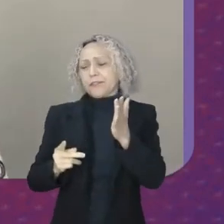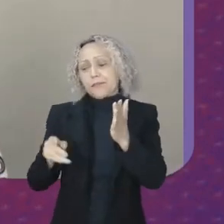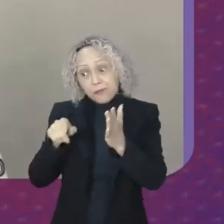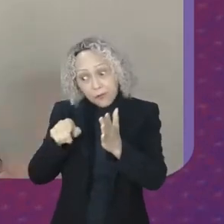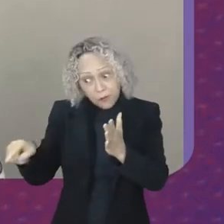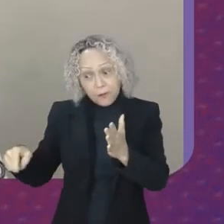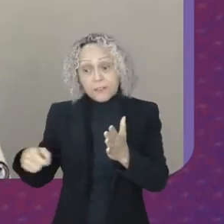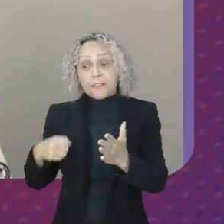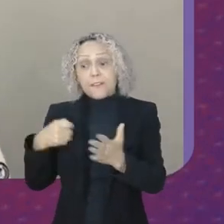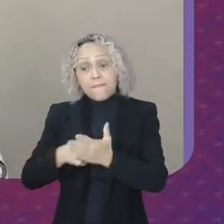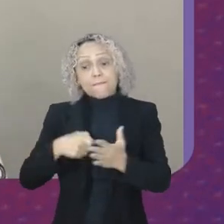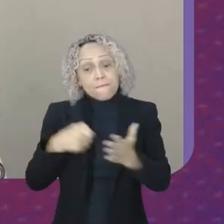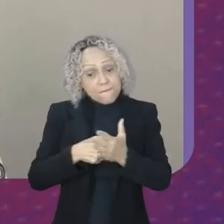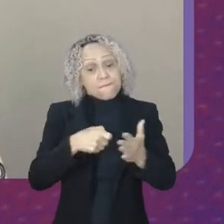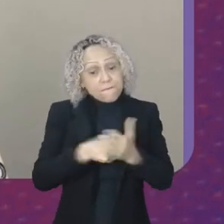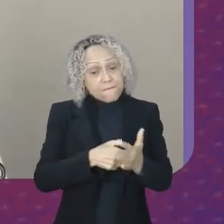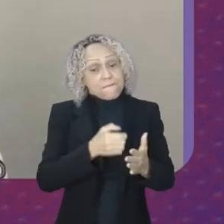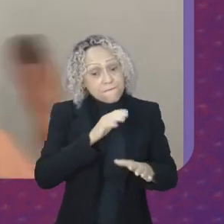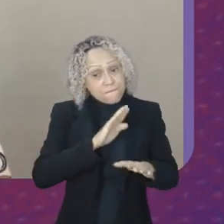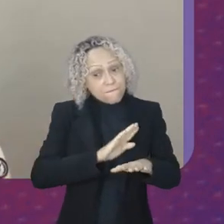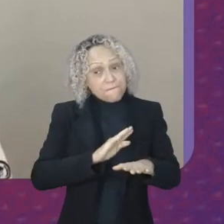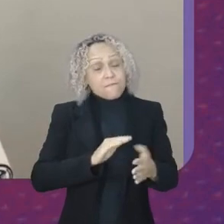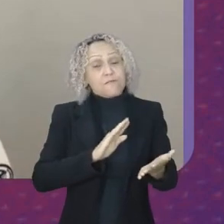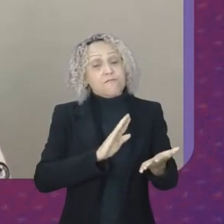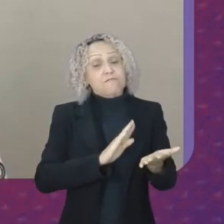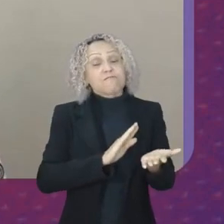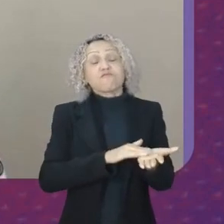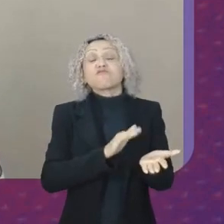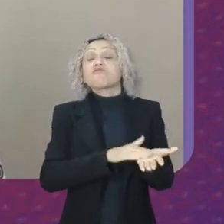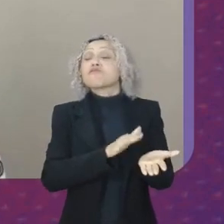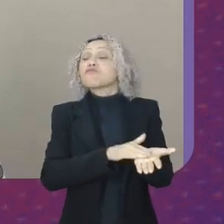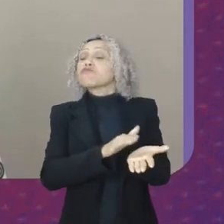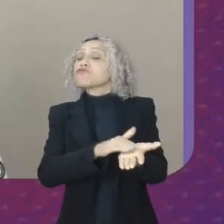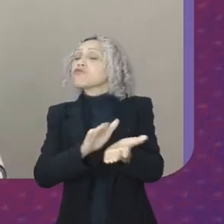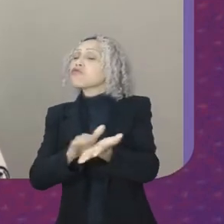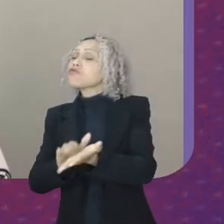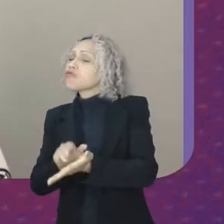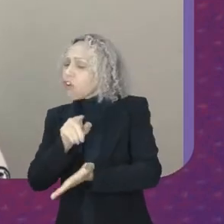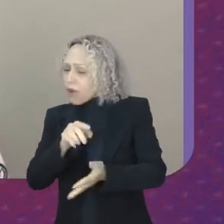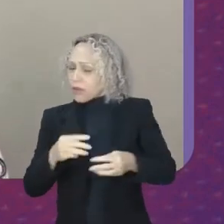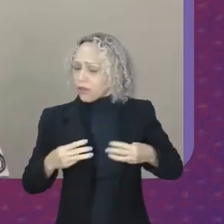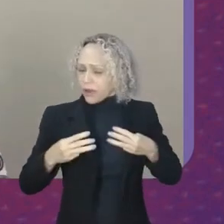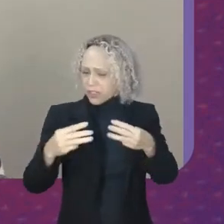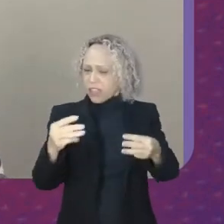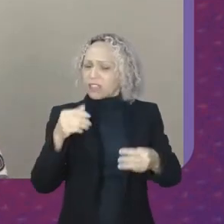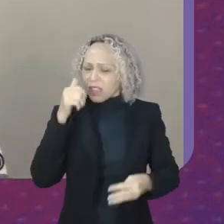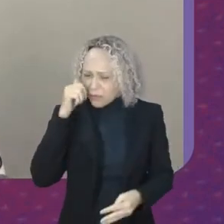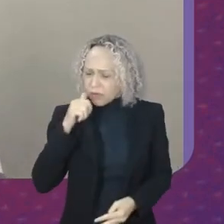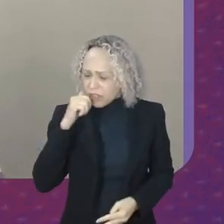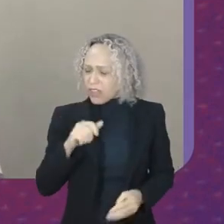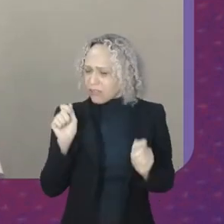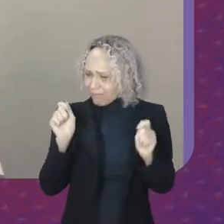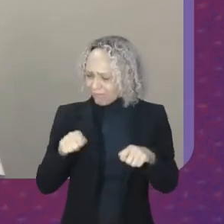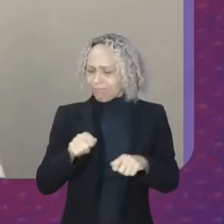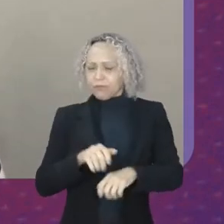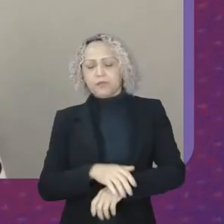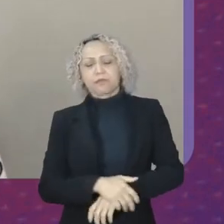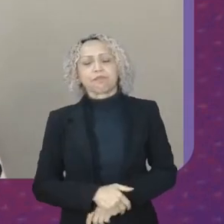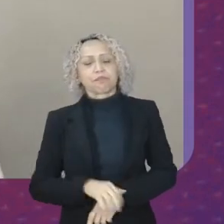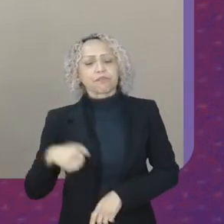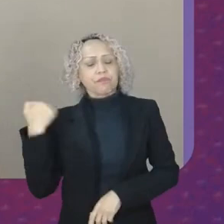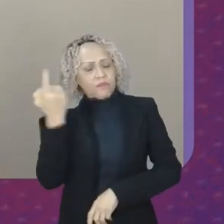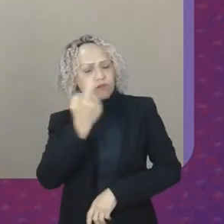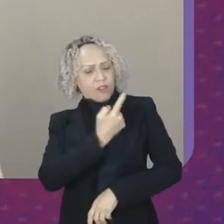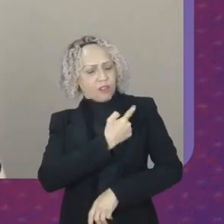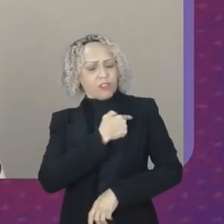territórios e mais, votem nos programas do Ministério das Mulheres. Então, nós temos dialogado